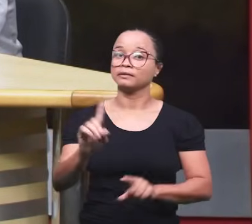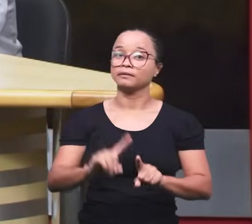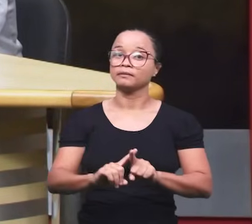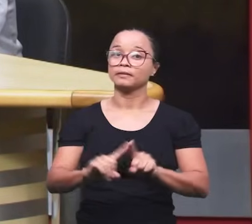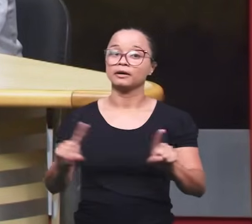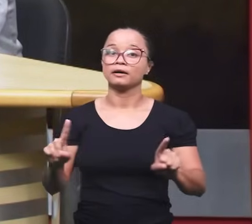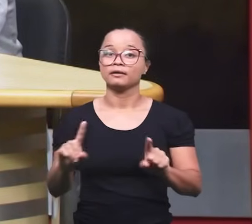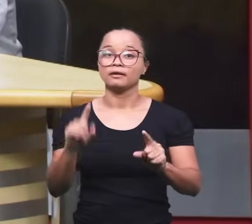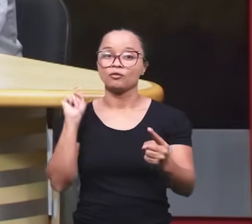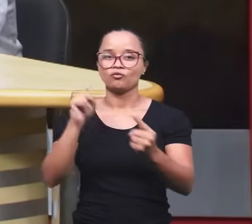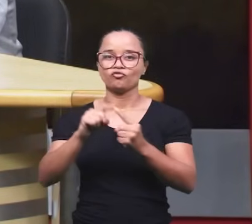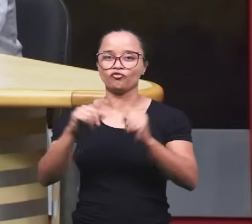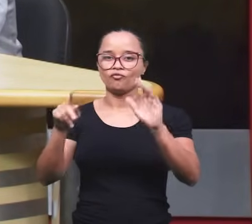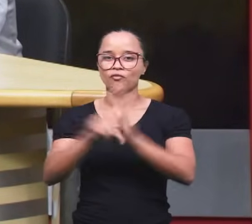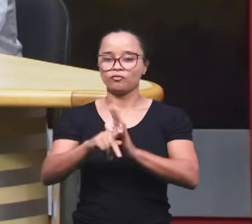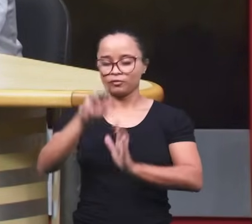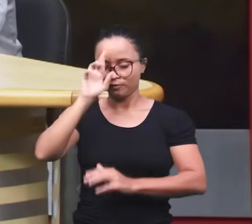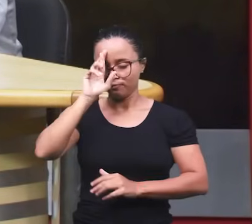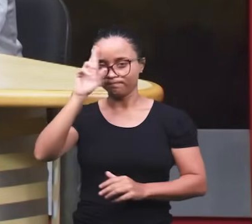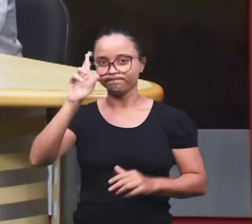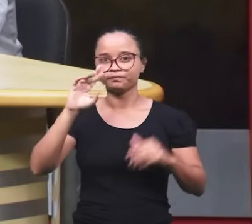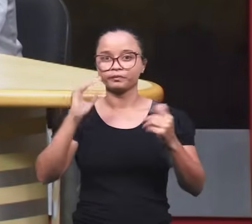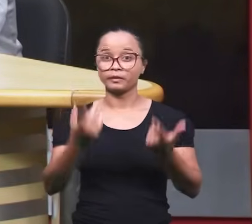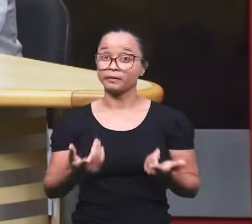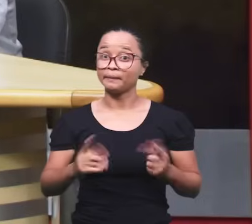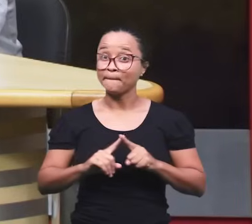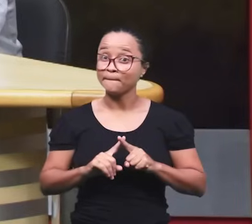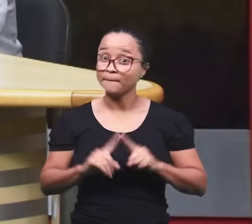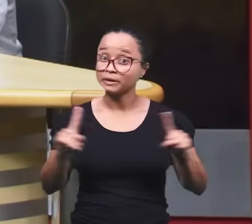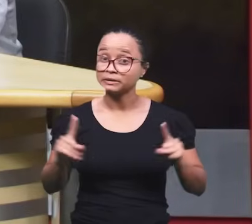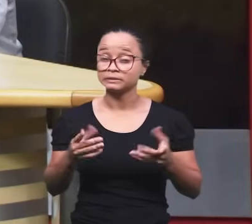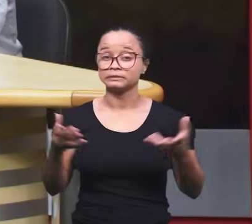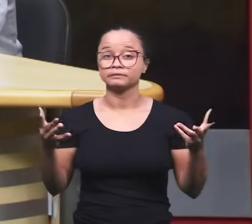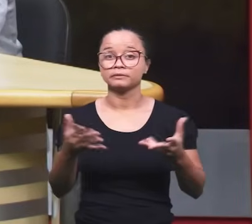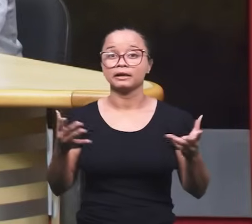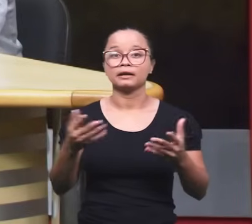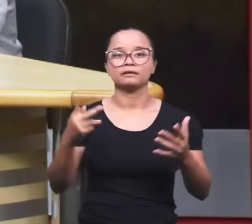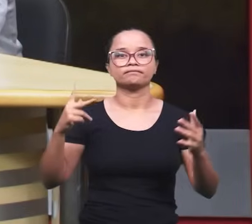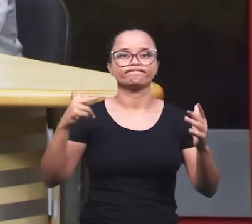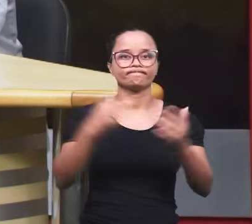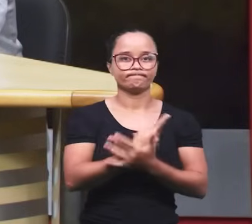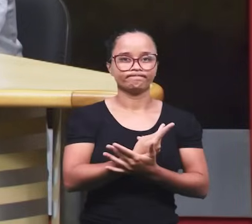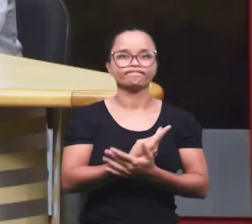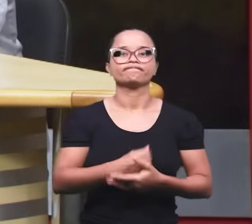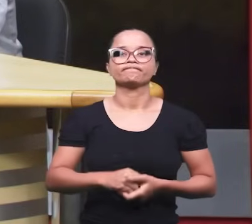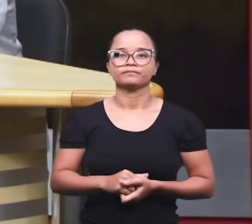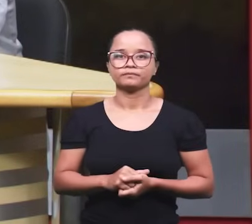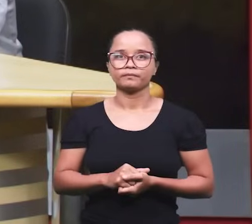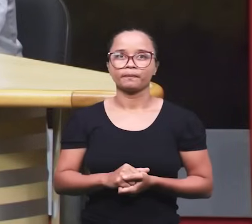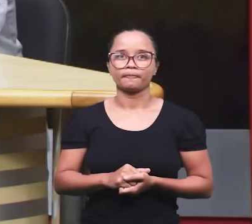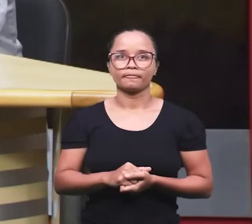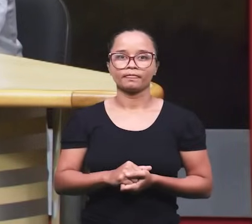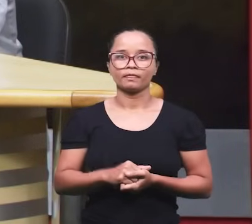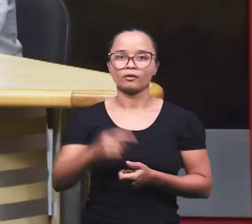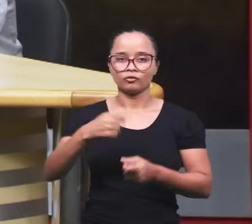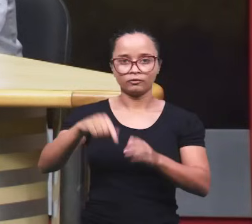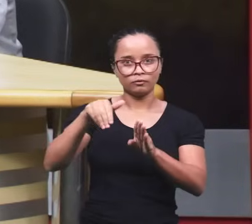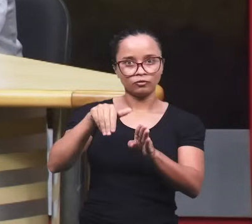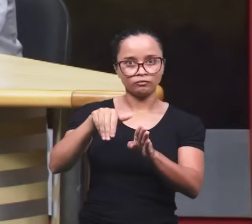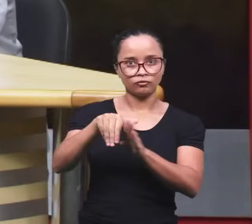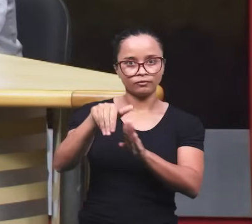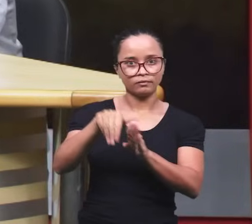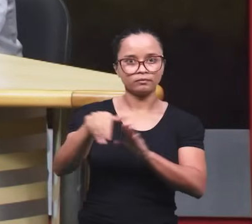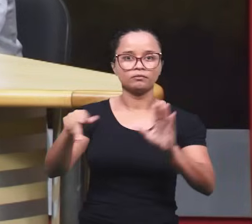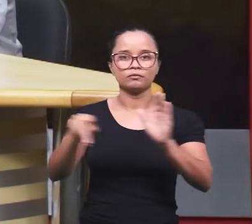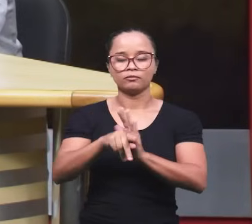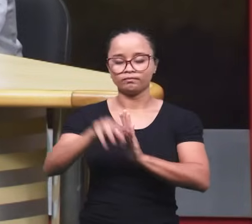aquilo que é o propósito do senhor e para isso para isso para que isso aconteça n Josias a gente vê as